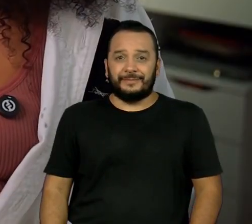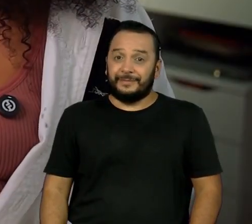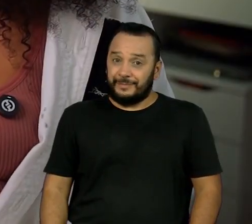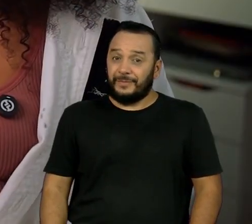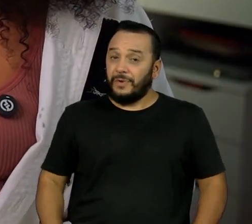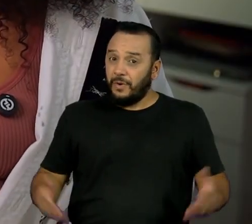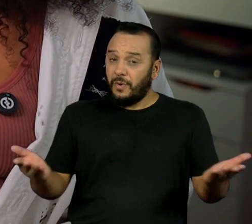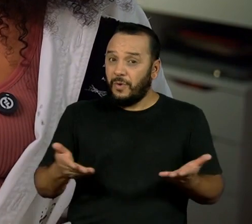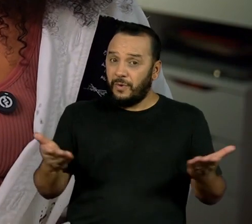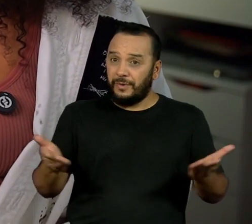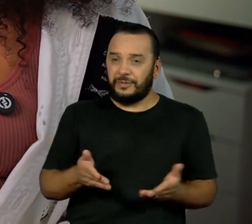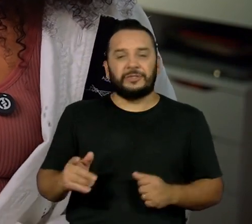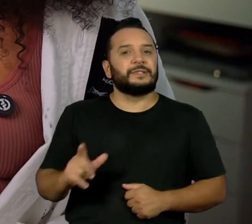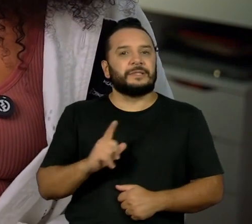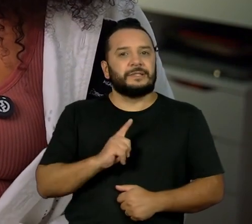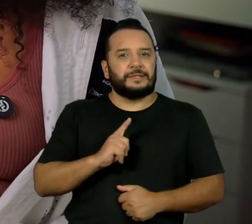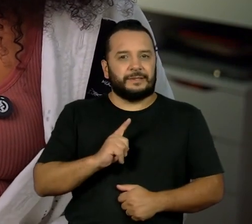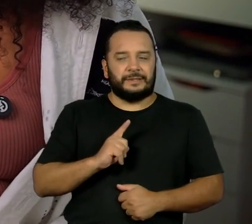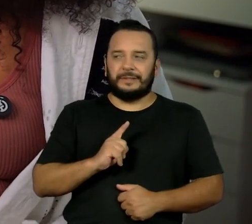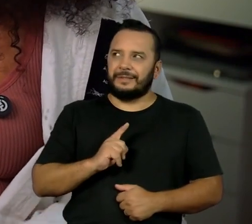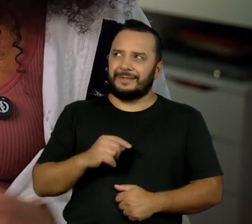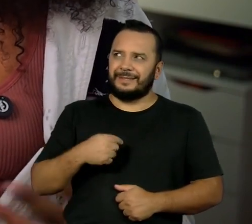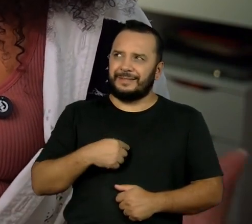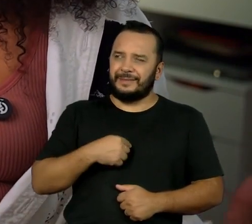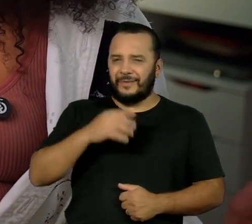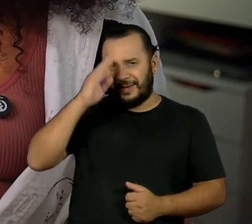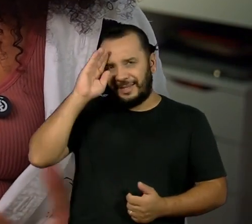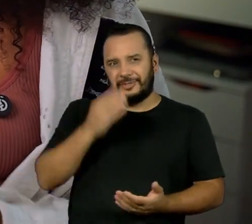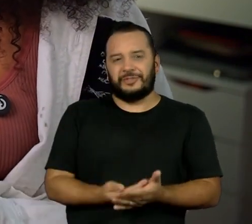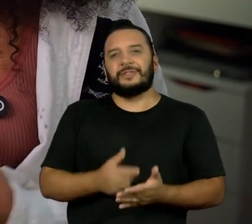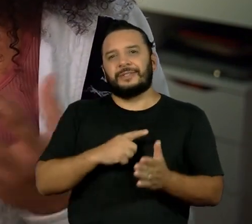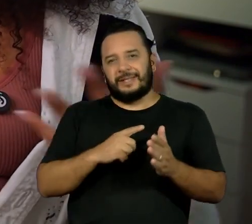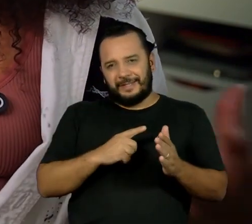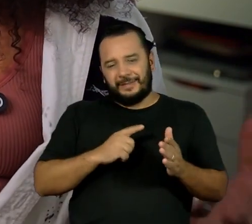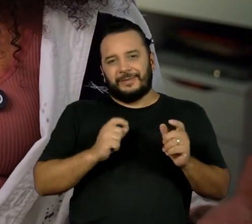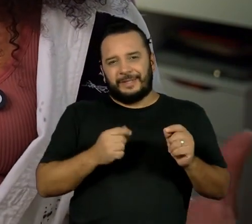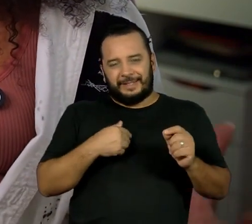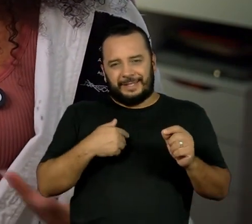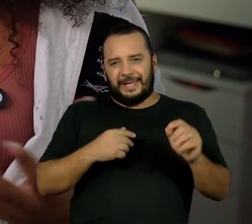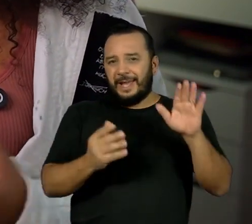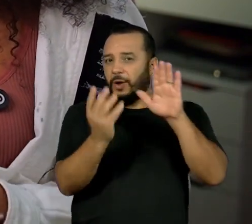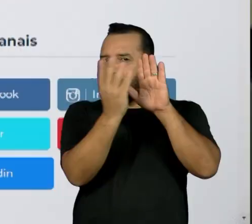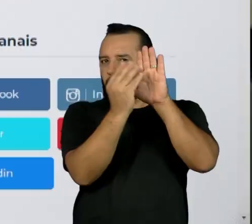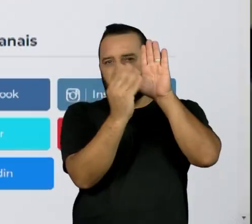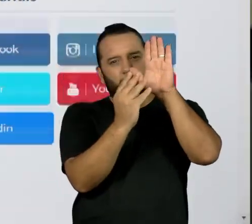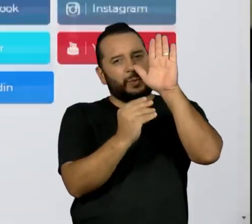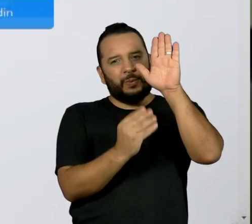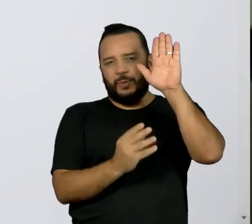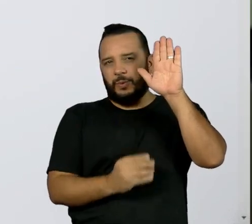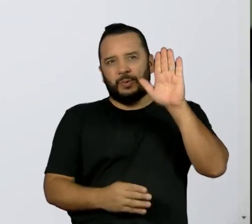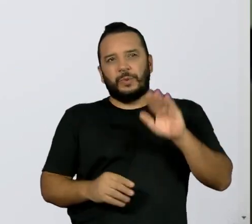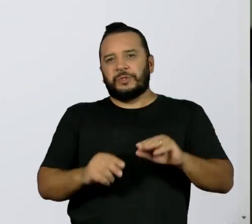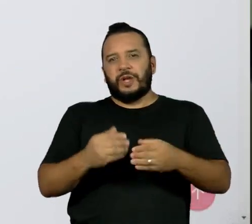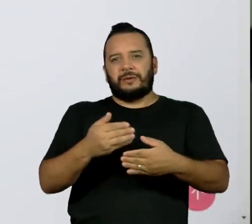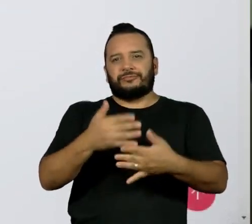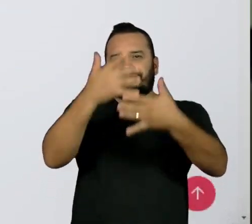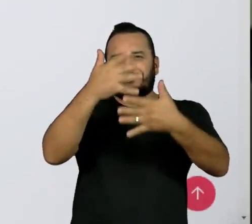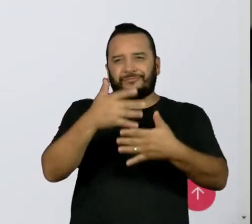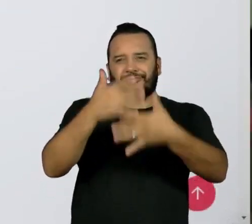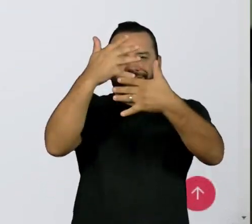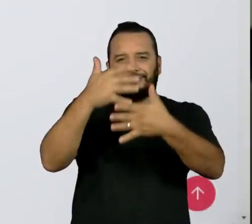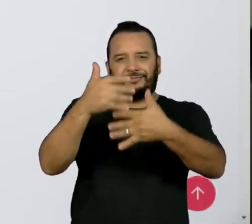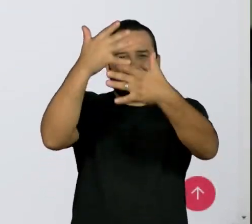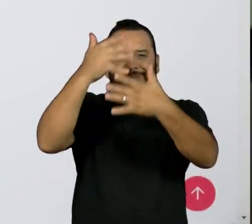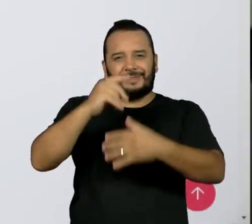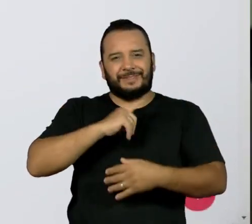Hoje a gente produz, acredito que muitos conteúdos, uma gama de diversidade de conteúdos aí, desde a culinária,